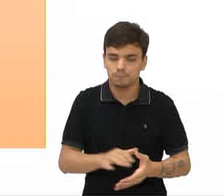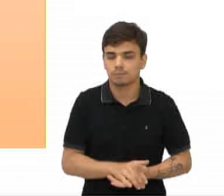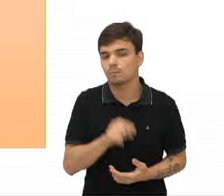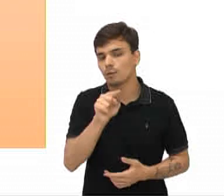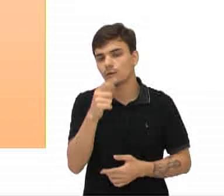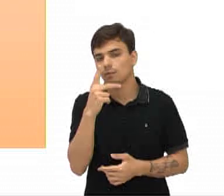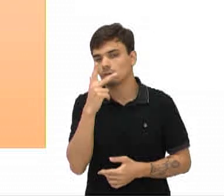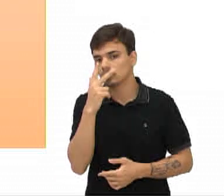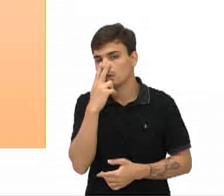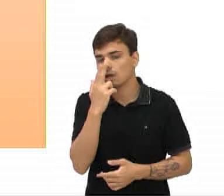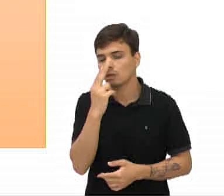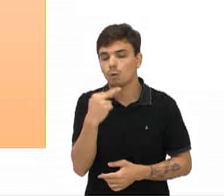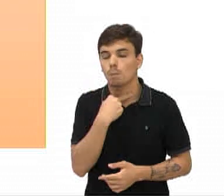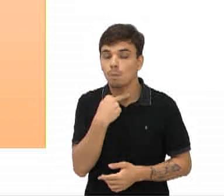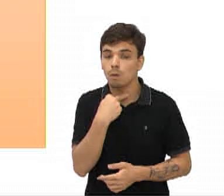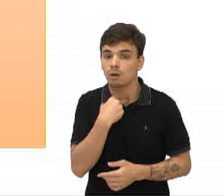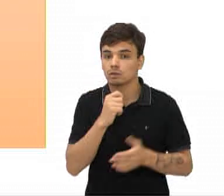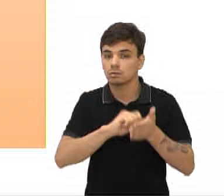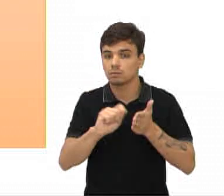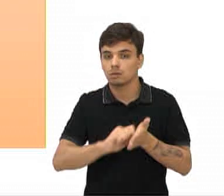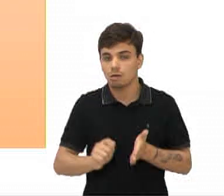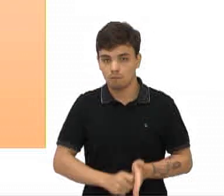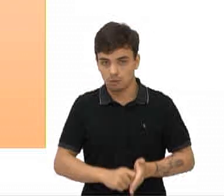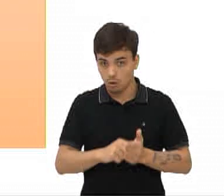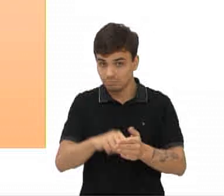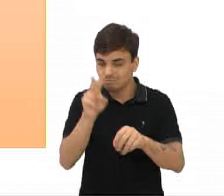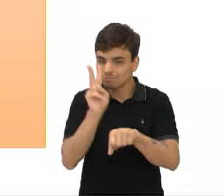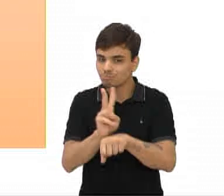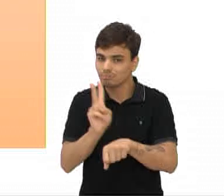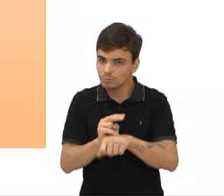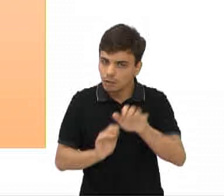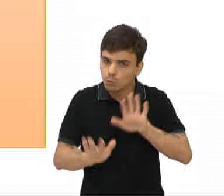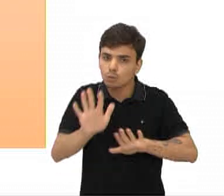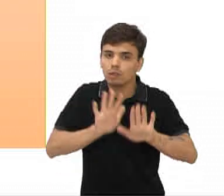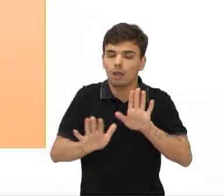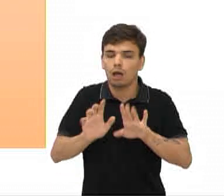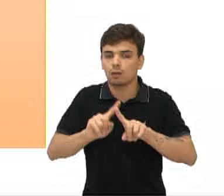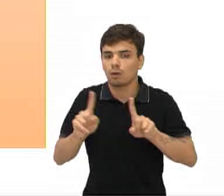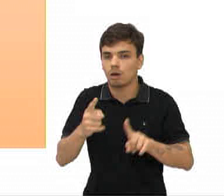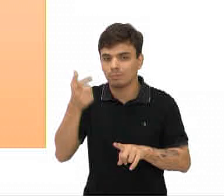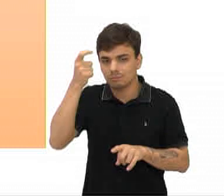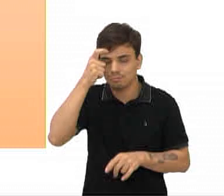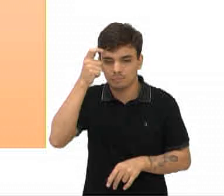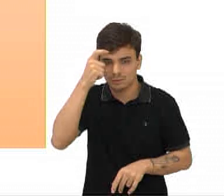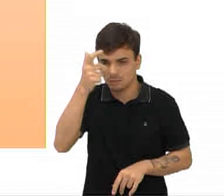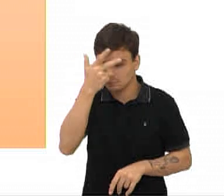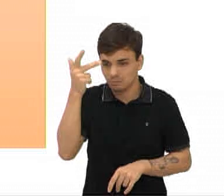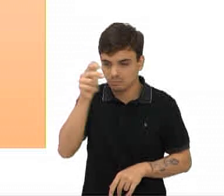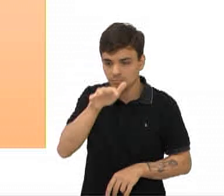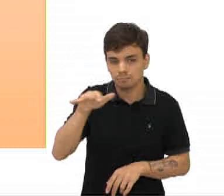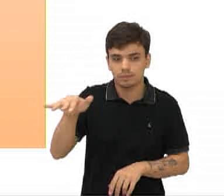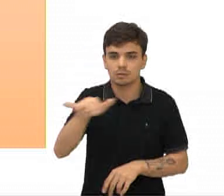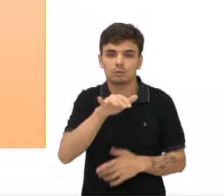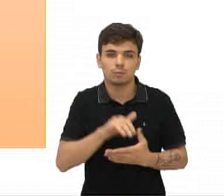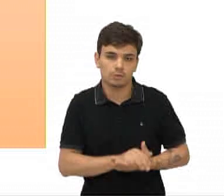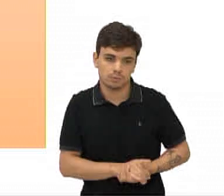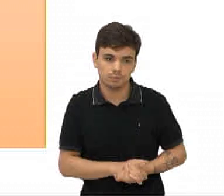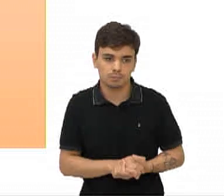você não deve escrever, tá? Tome cuidado. É preciso conscientizar as pessoas,